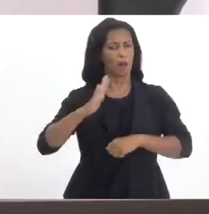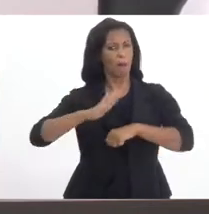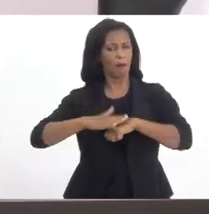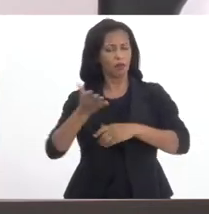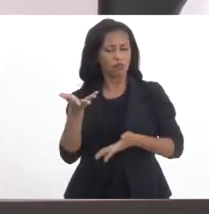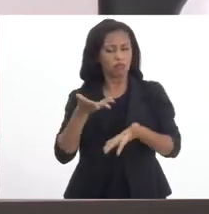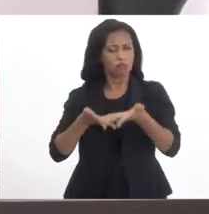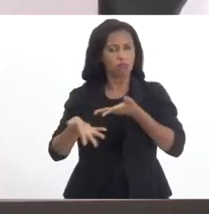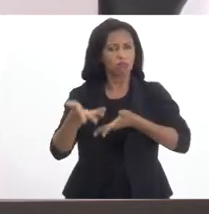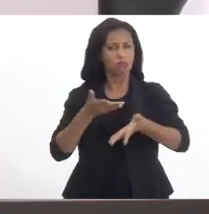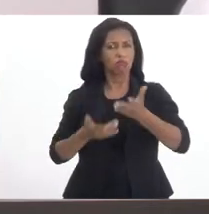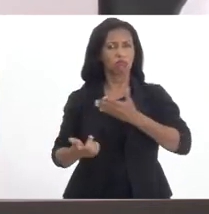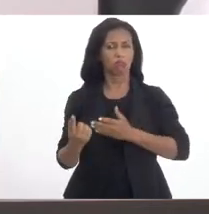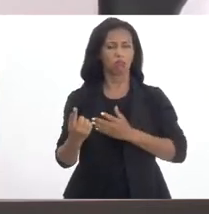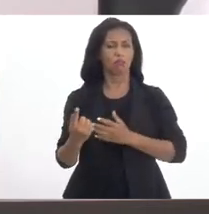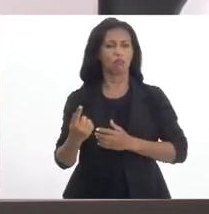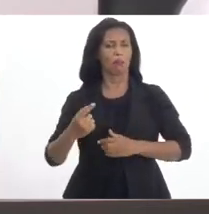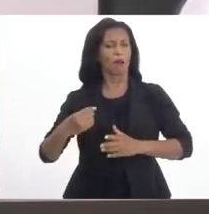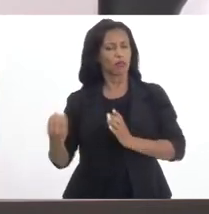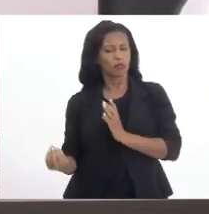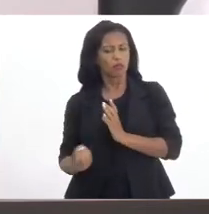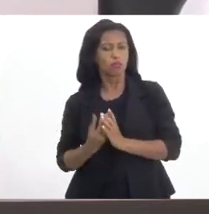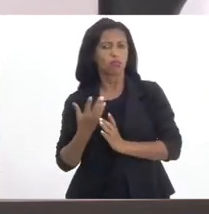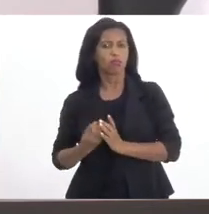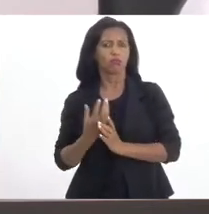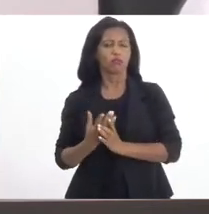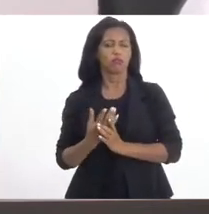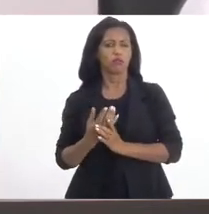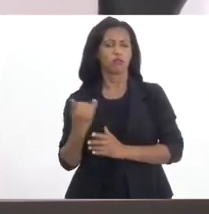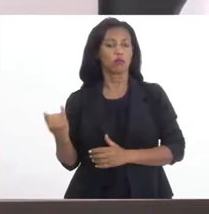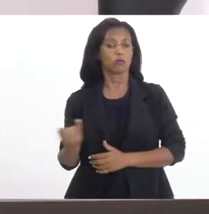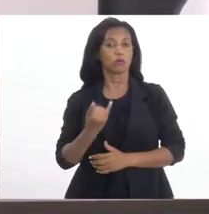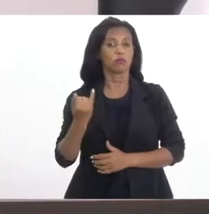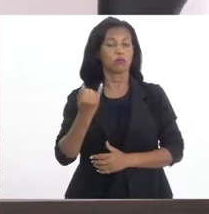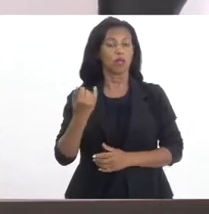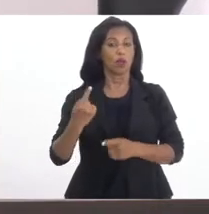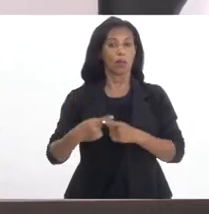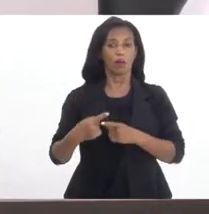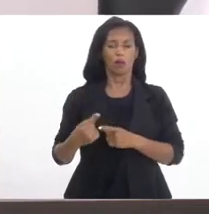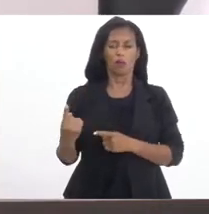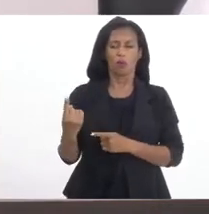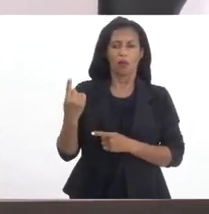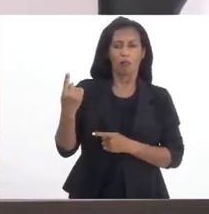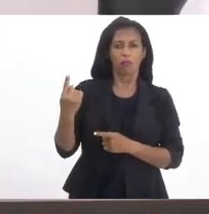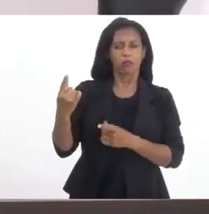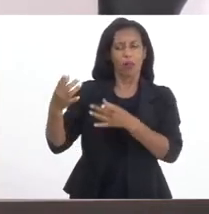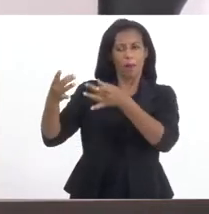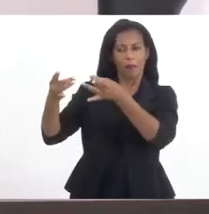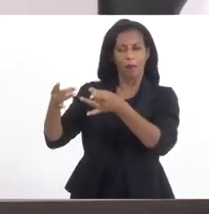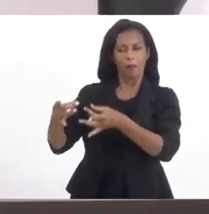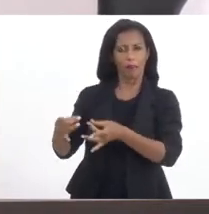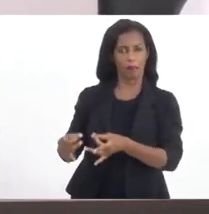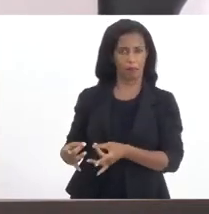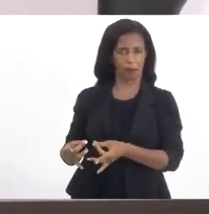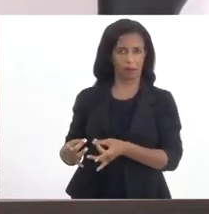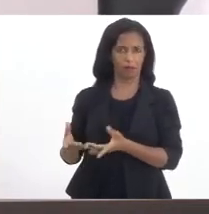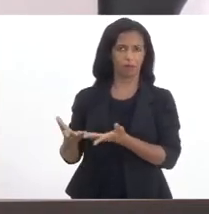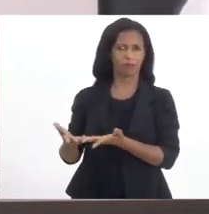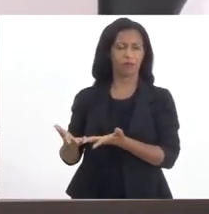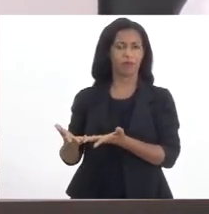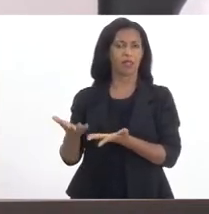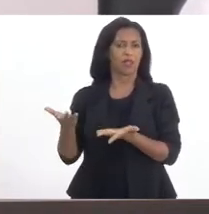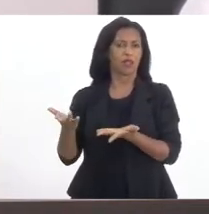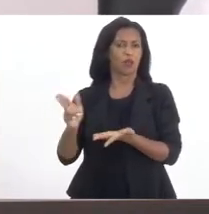participativo, o mais produtivo possível. Afinal de contas, não é um detalhe que uma